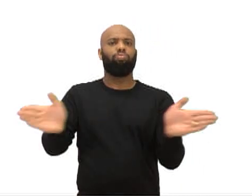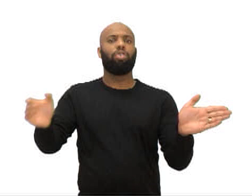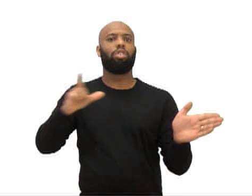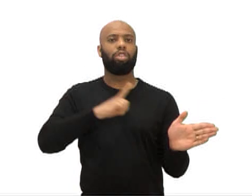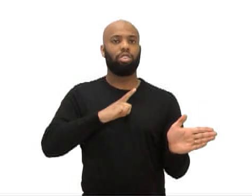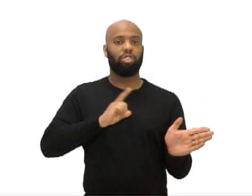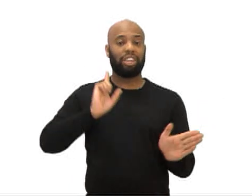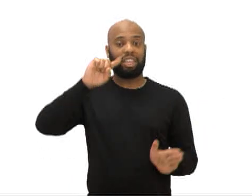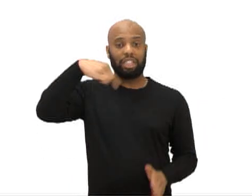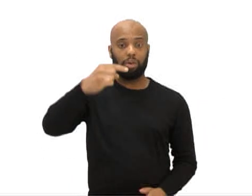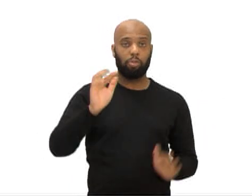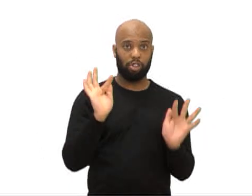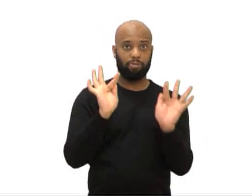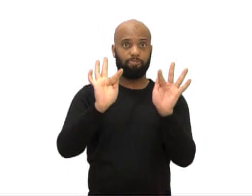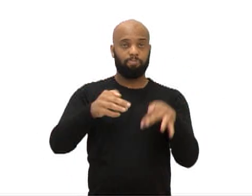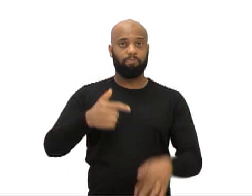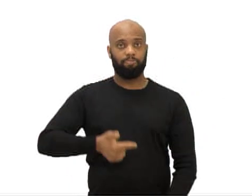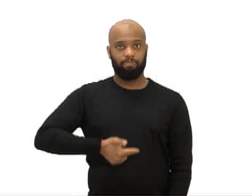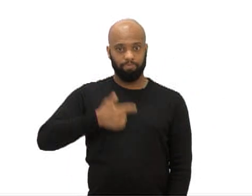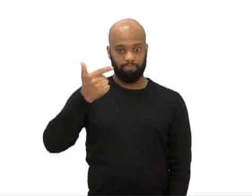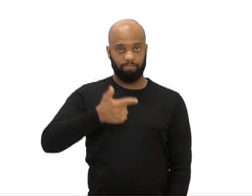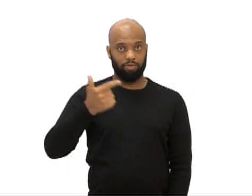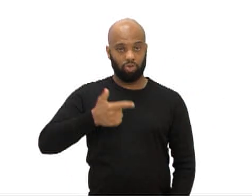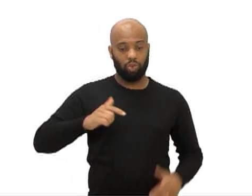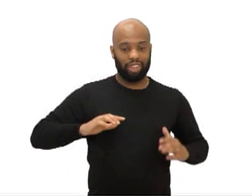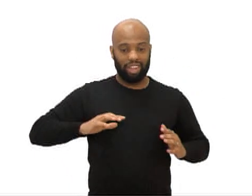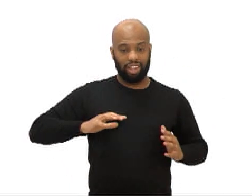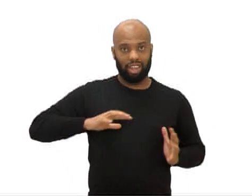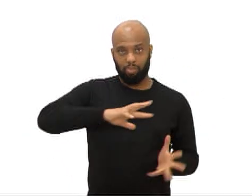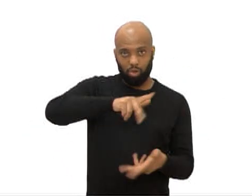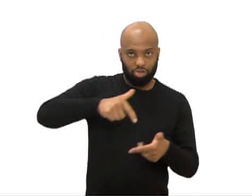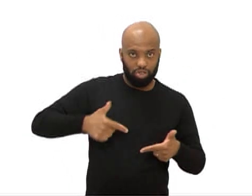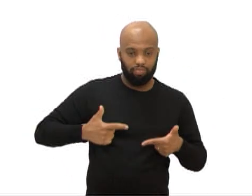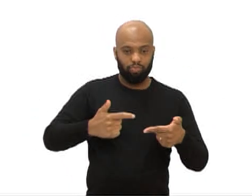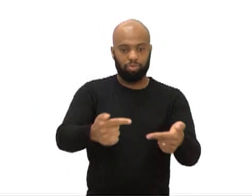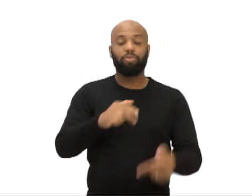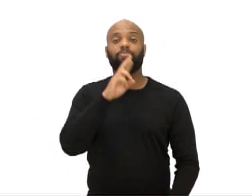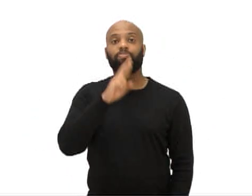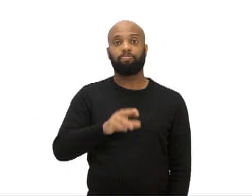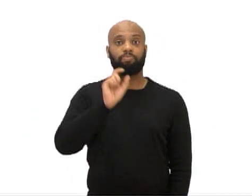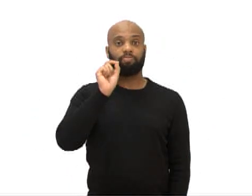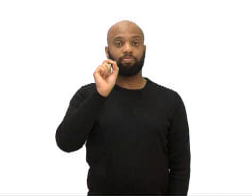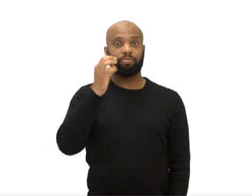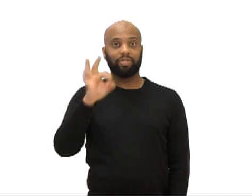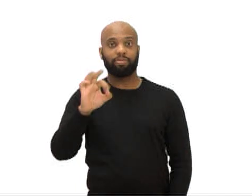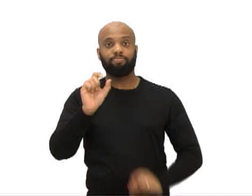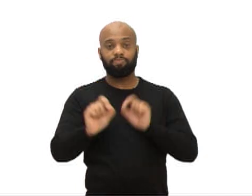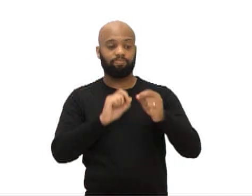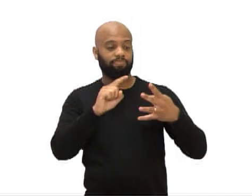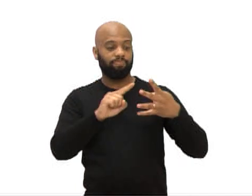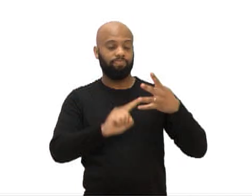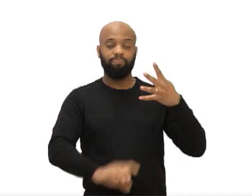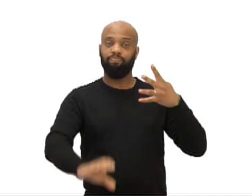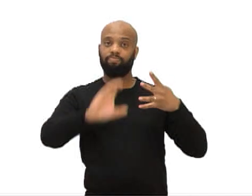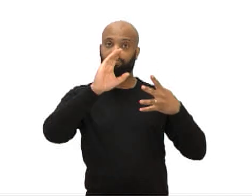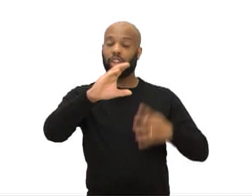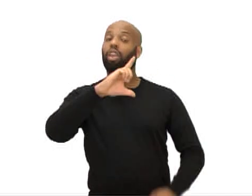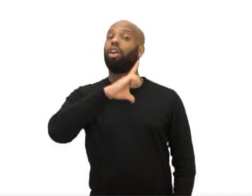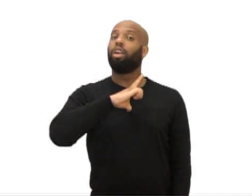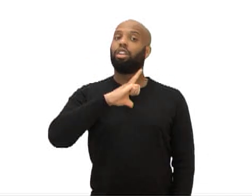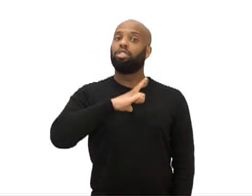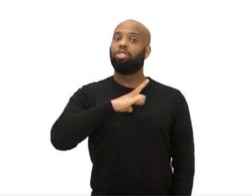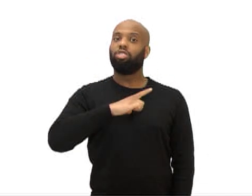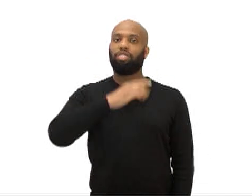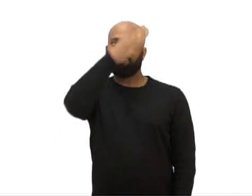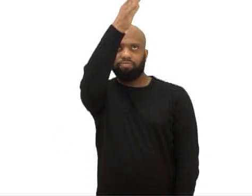existir após o fim da Segunda Guerra Mundial? A resposta correta é a C. Existia